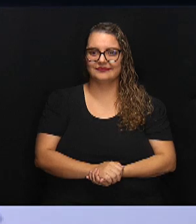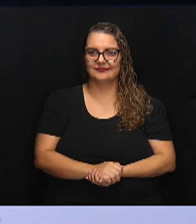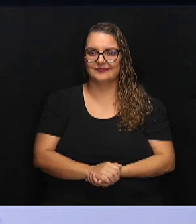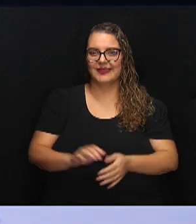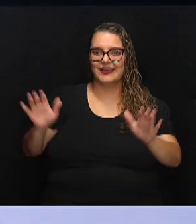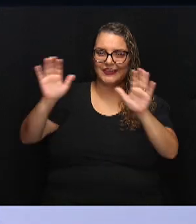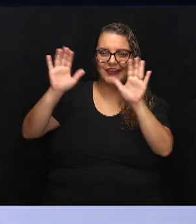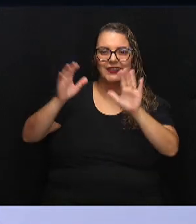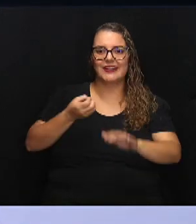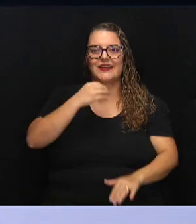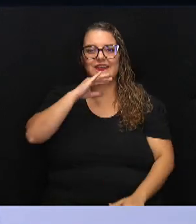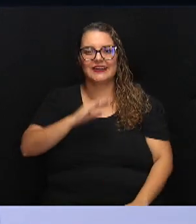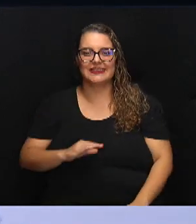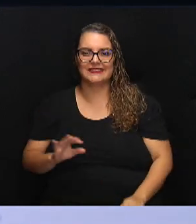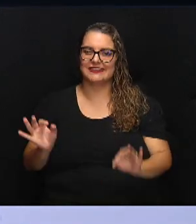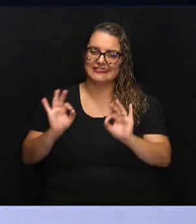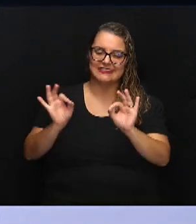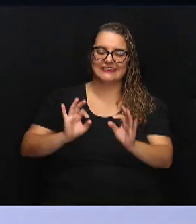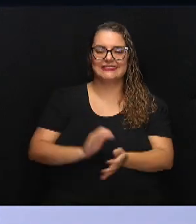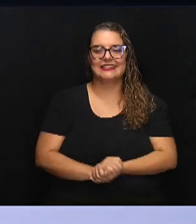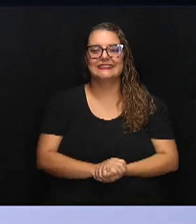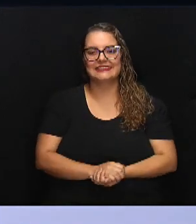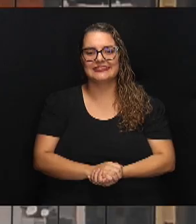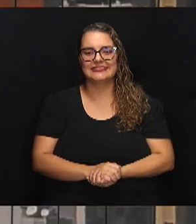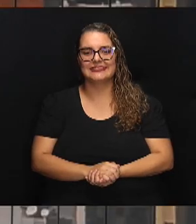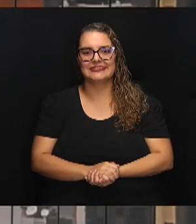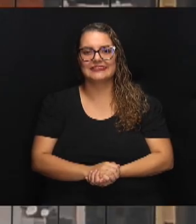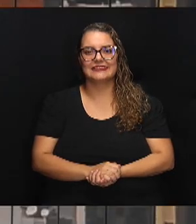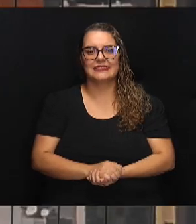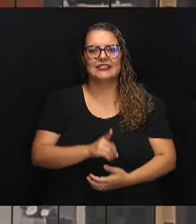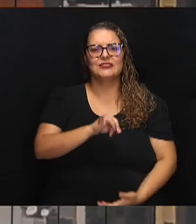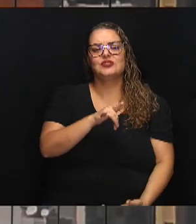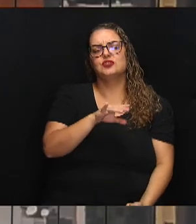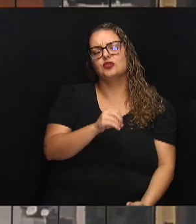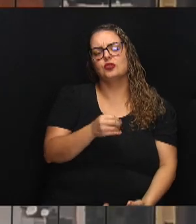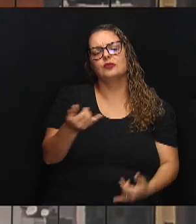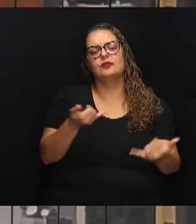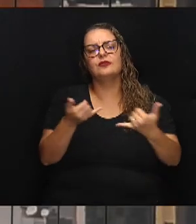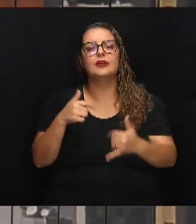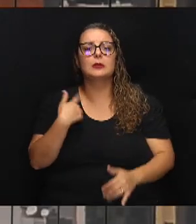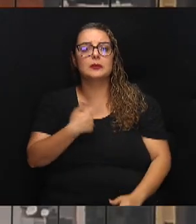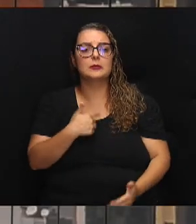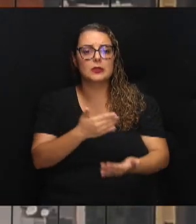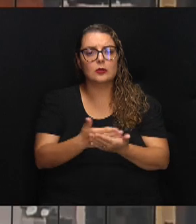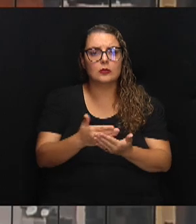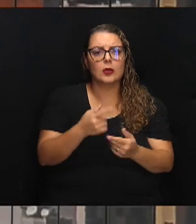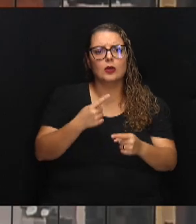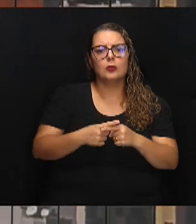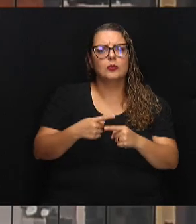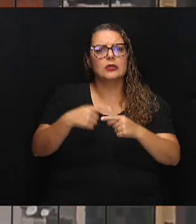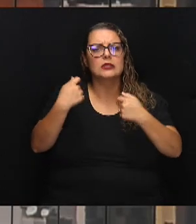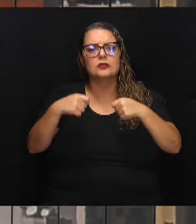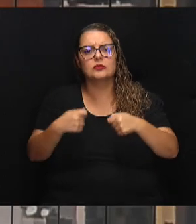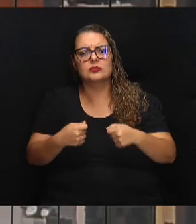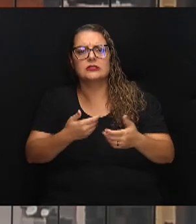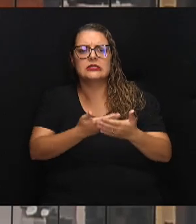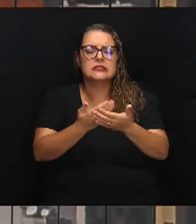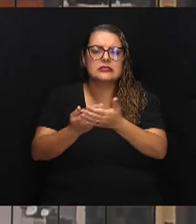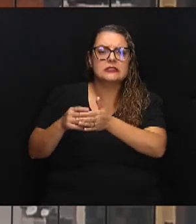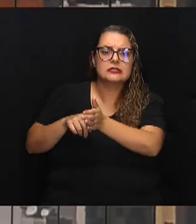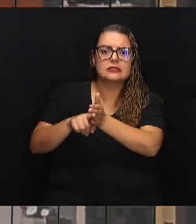Olá, boa tarde, imagina. Diogo, queria que você contasse para a gente, para começar, por que da necessidade desse estudo,